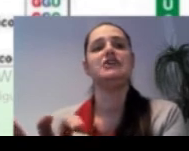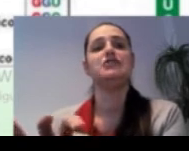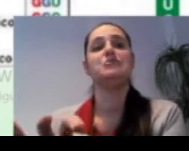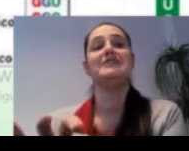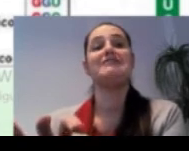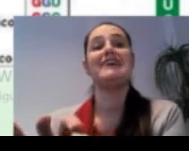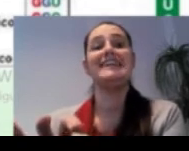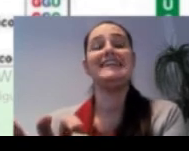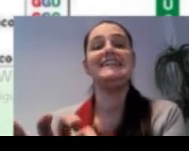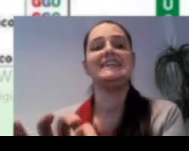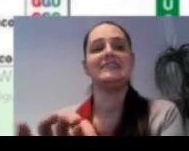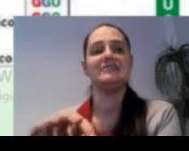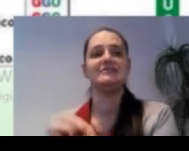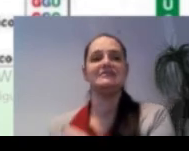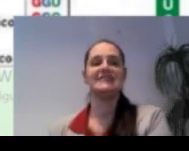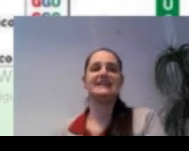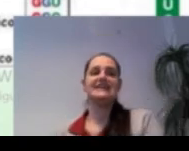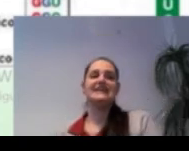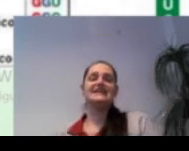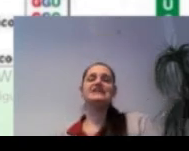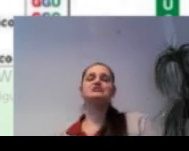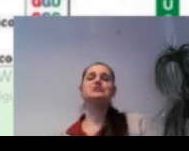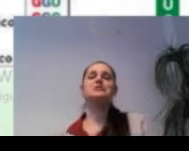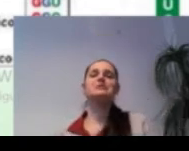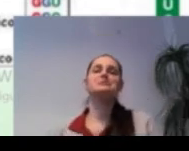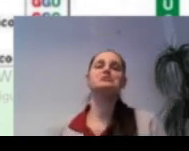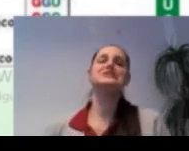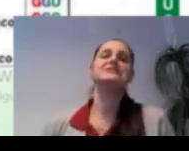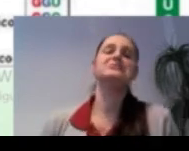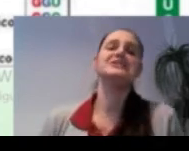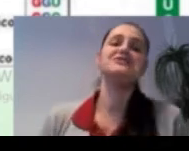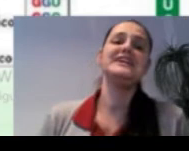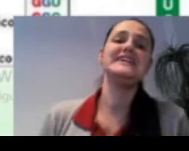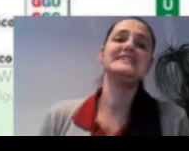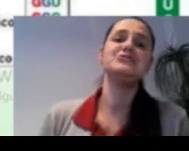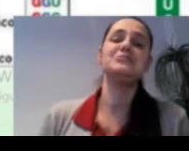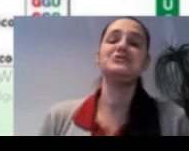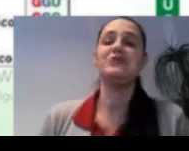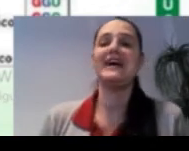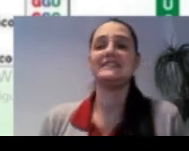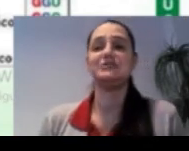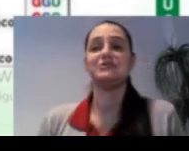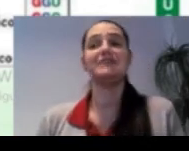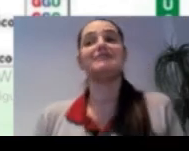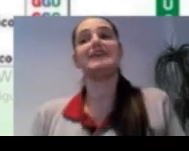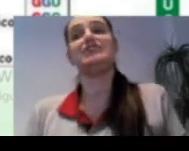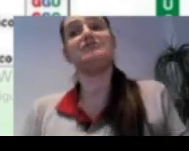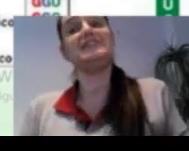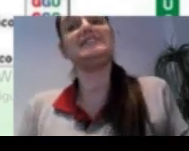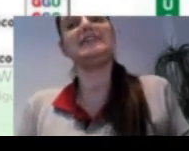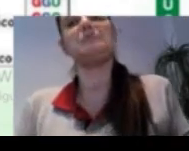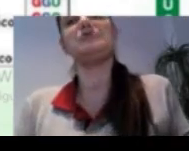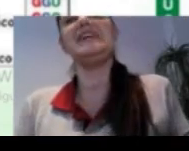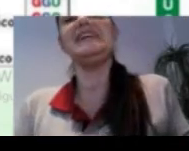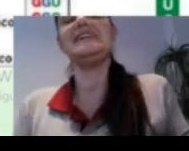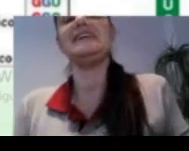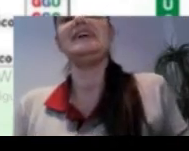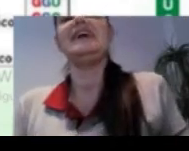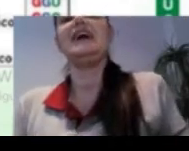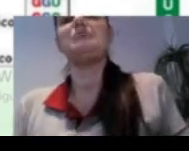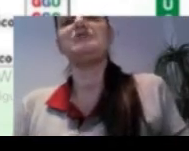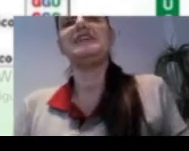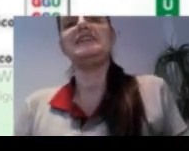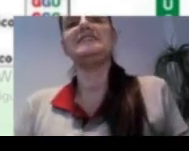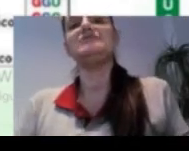tem uma valina, tá? Isso é uma diferença no aminoácido, que vai diferenciar a